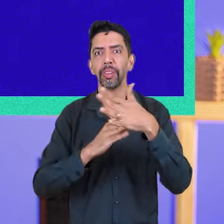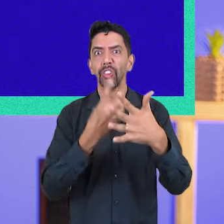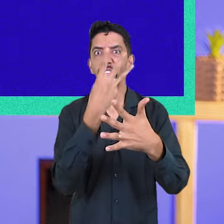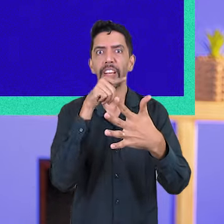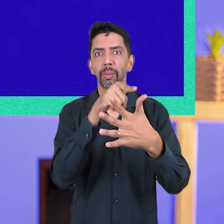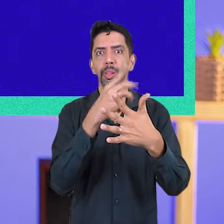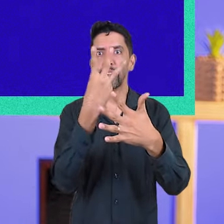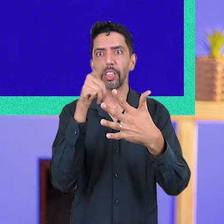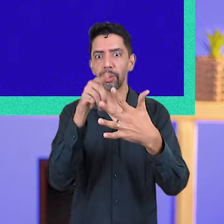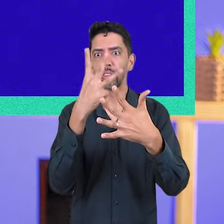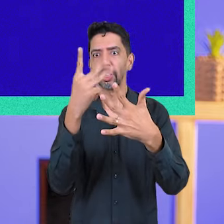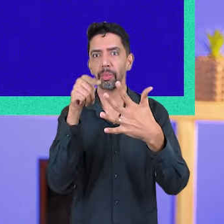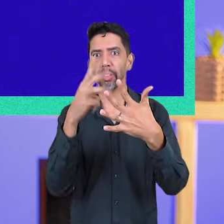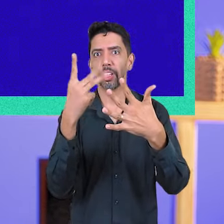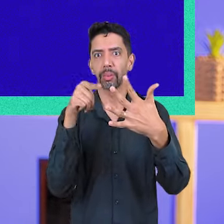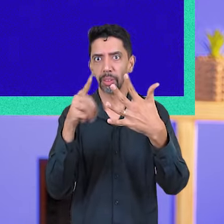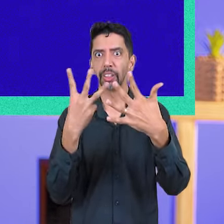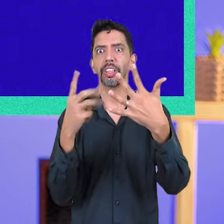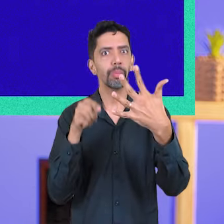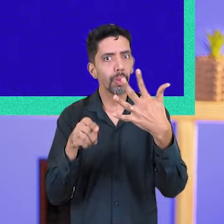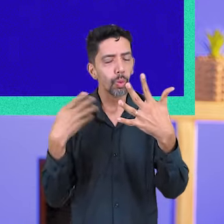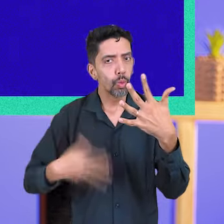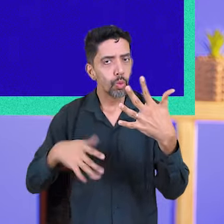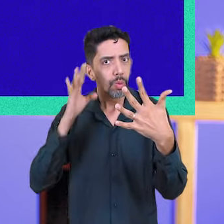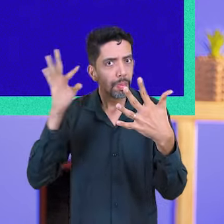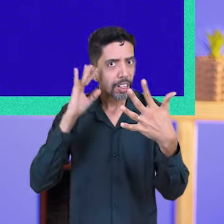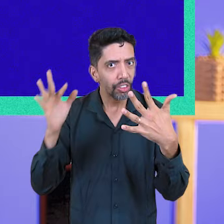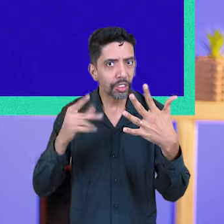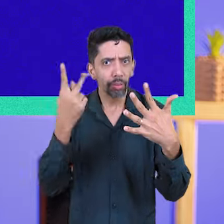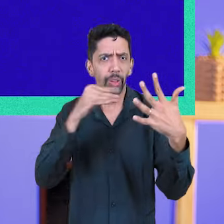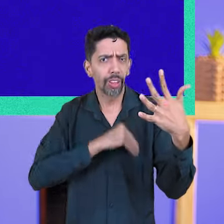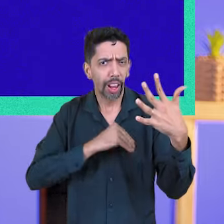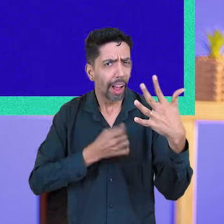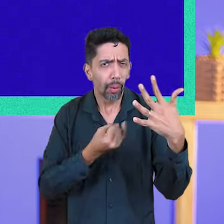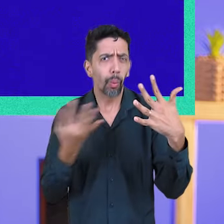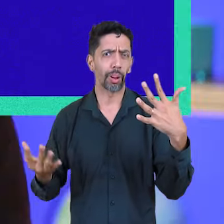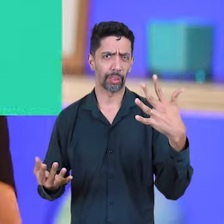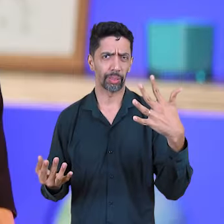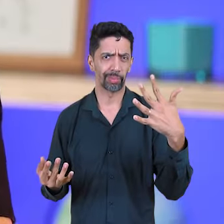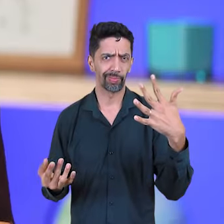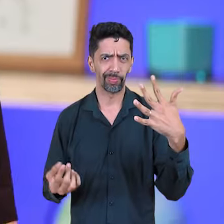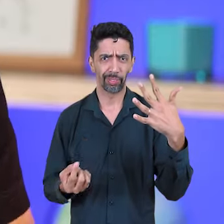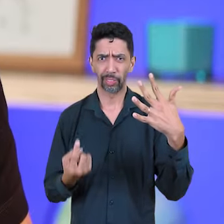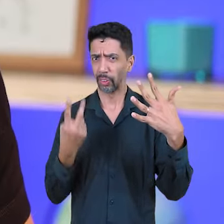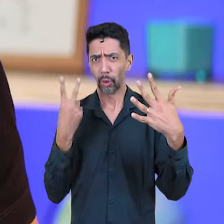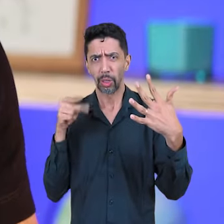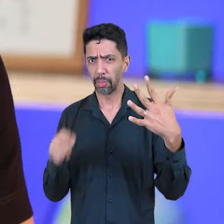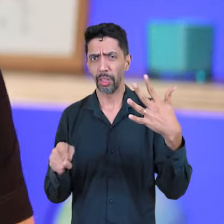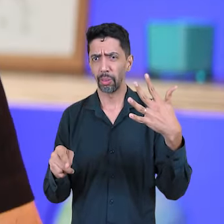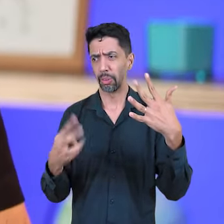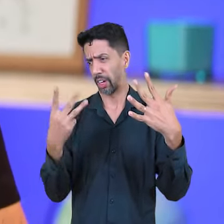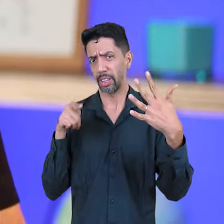3 mil reais de limites. Olha só, ela tem 15 mil reais de limite de cartão de crédito e recebe como